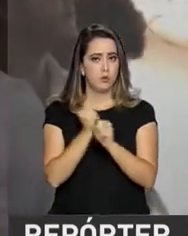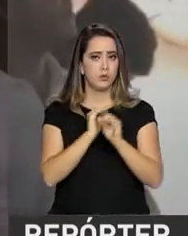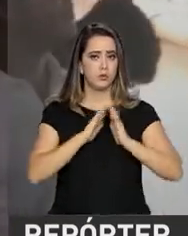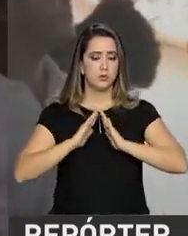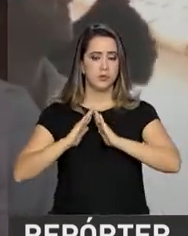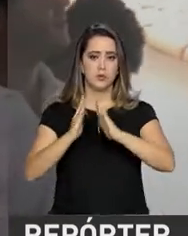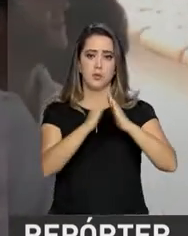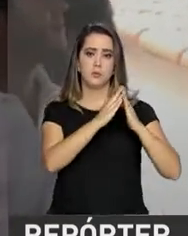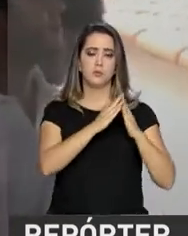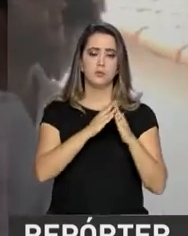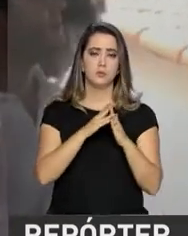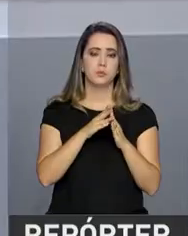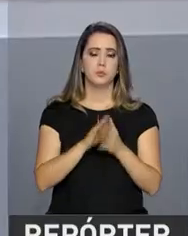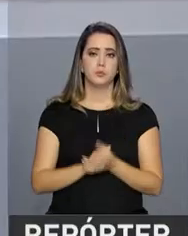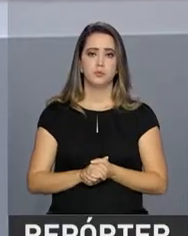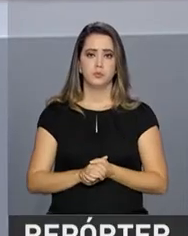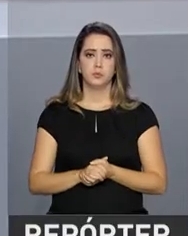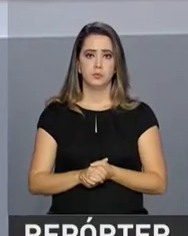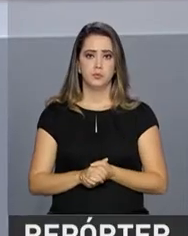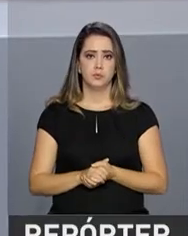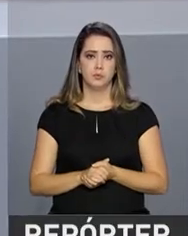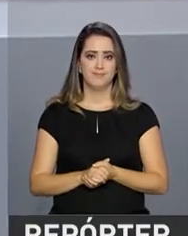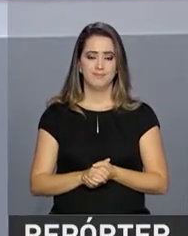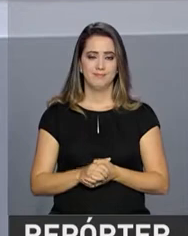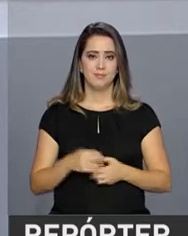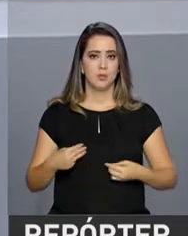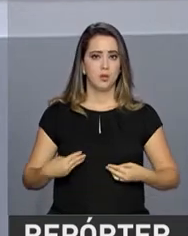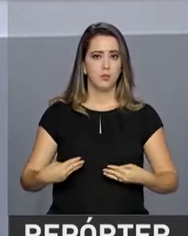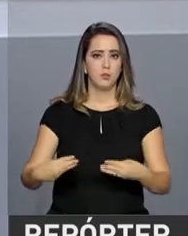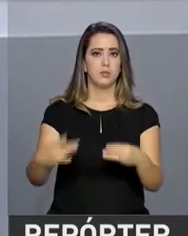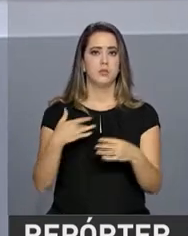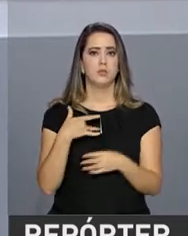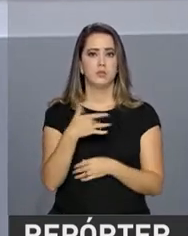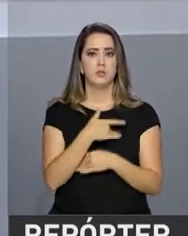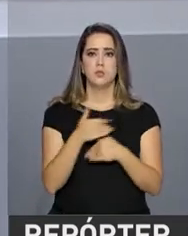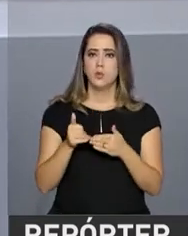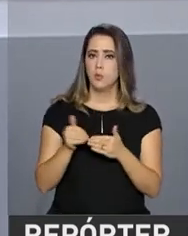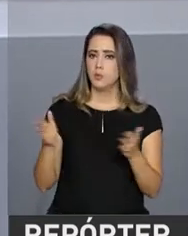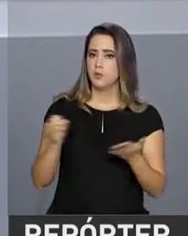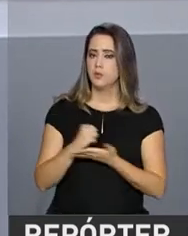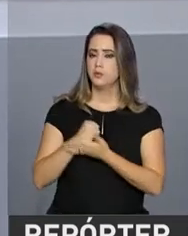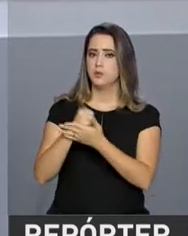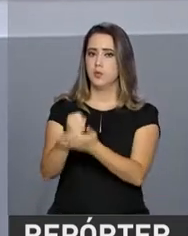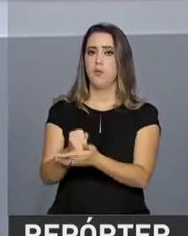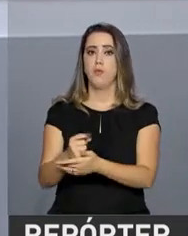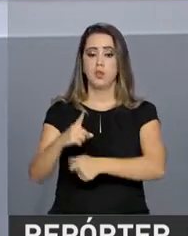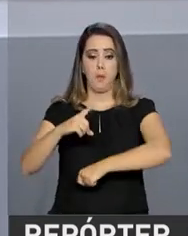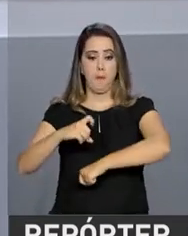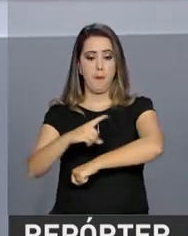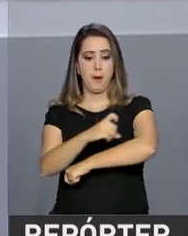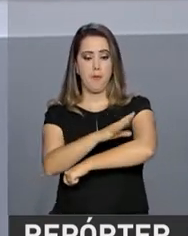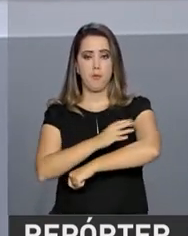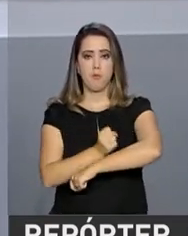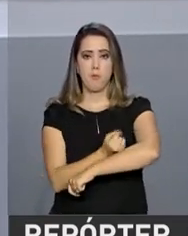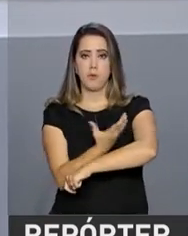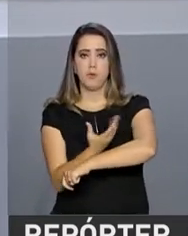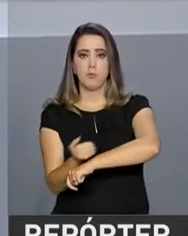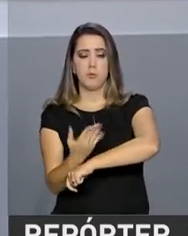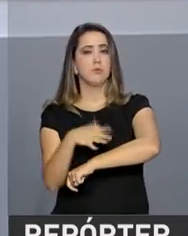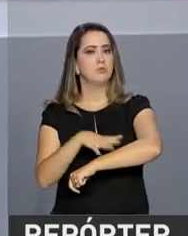de habitação rural o ministério da saúde ampliou a oferta de repelentes pelo sistema único de saúde